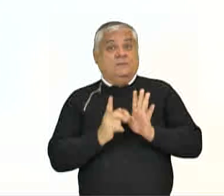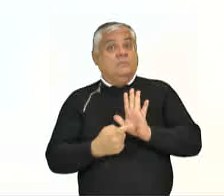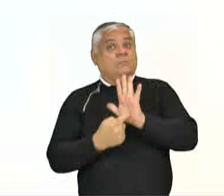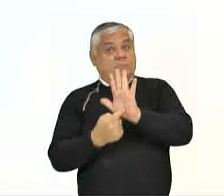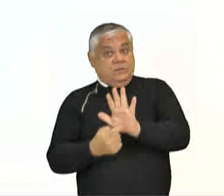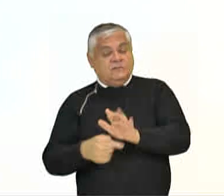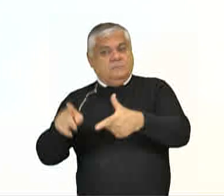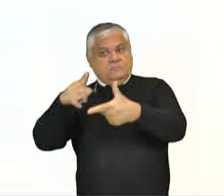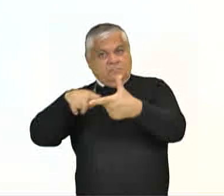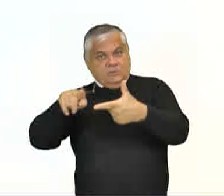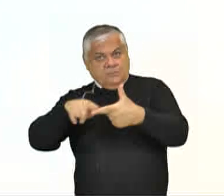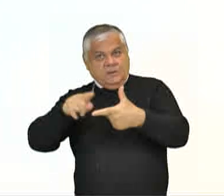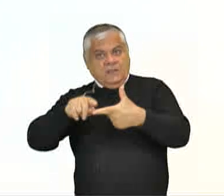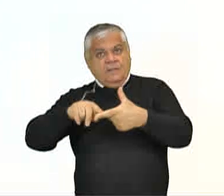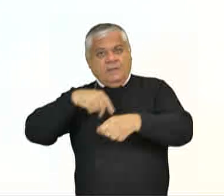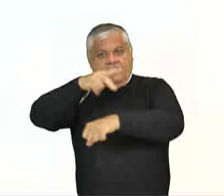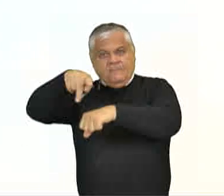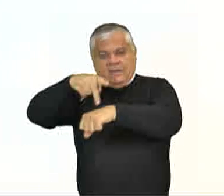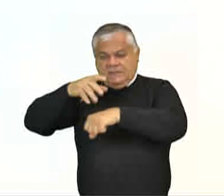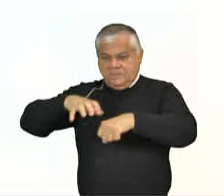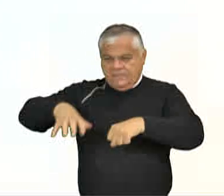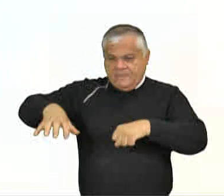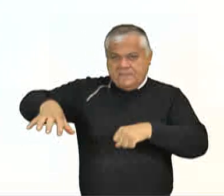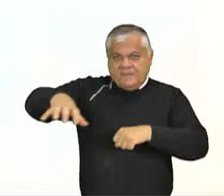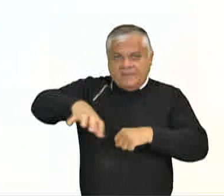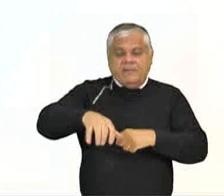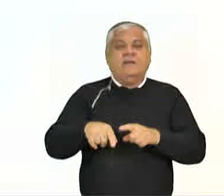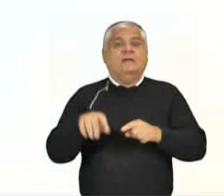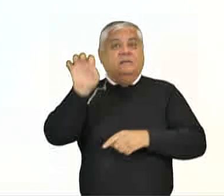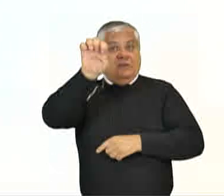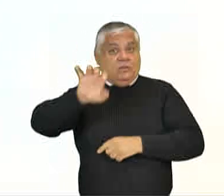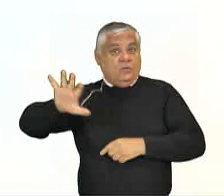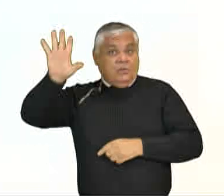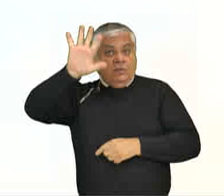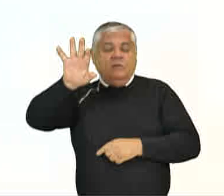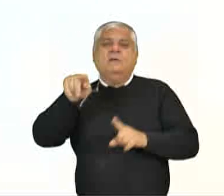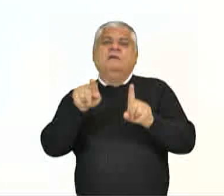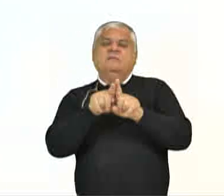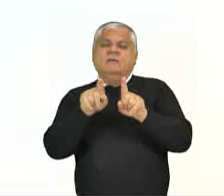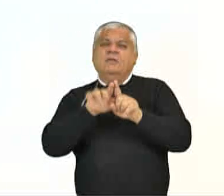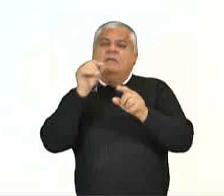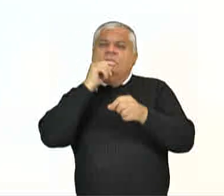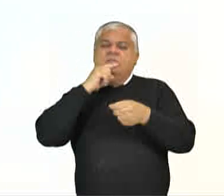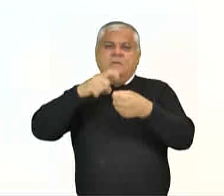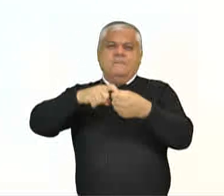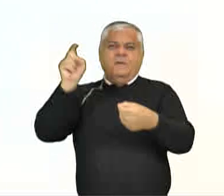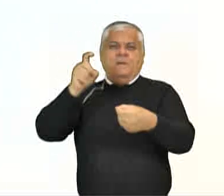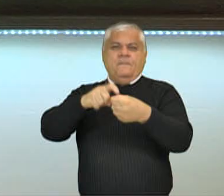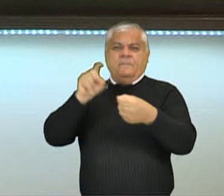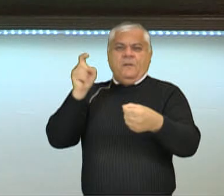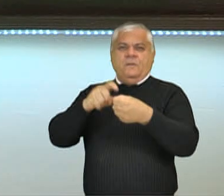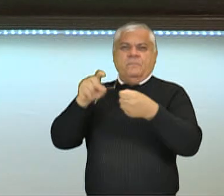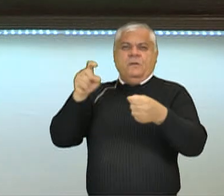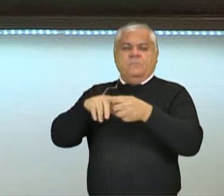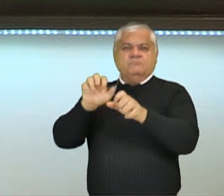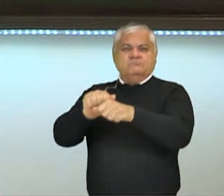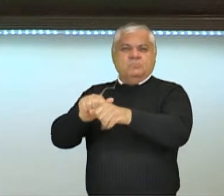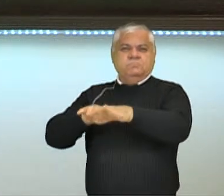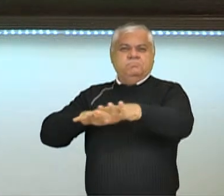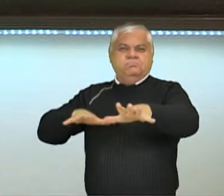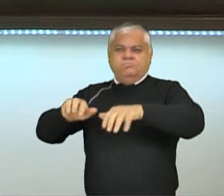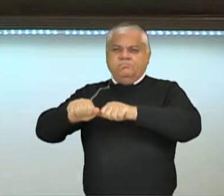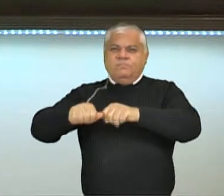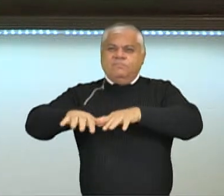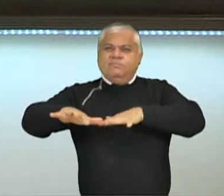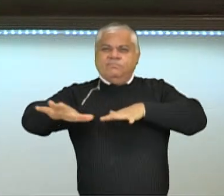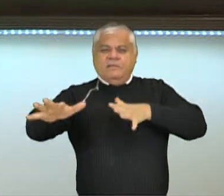entre as entidades nacionais na Europa e representa também o desmonte dos estados socialistas do leste europeu